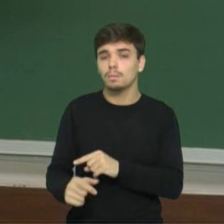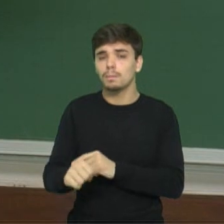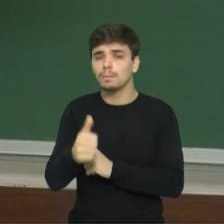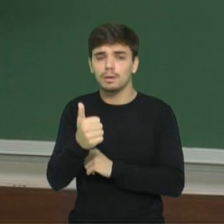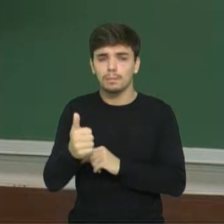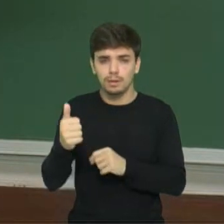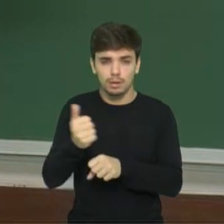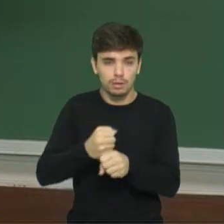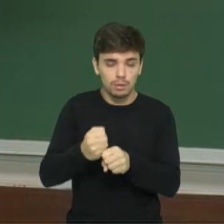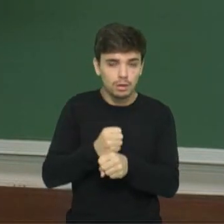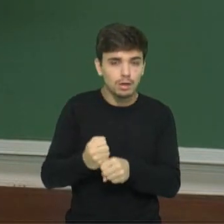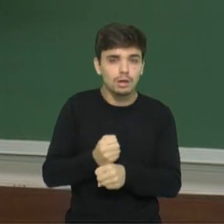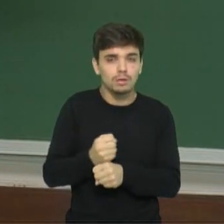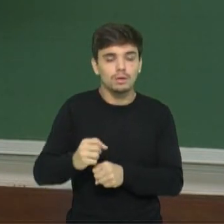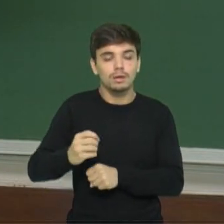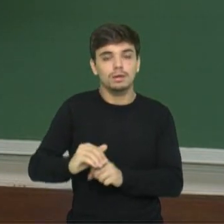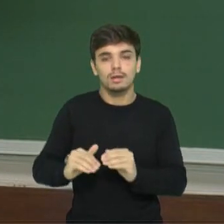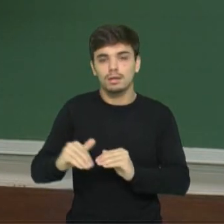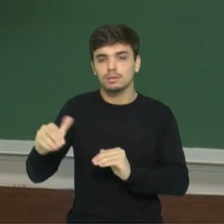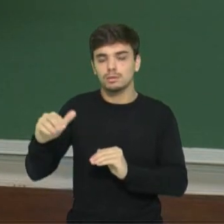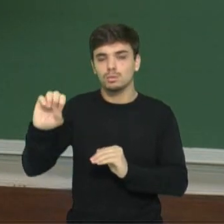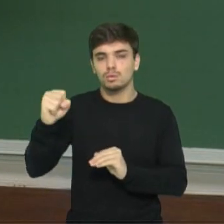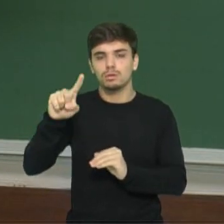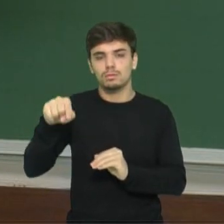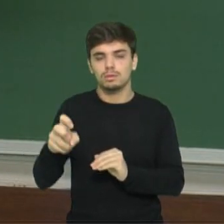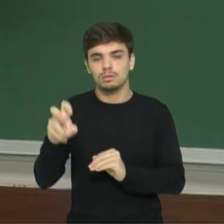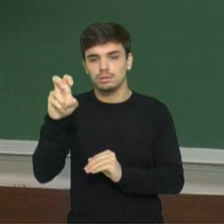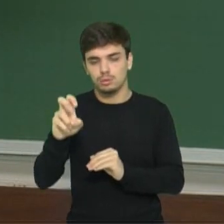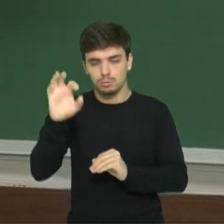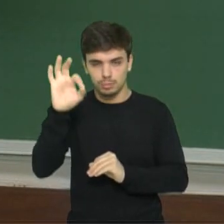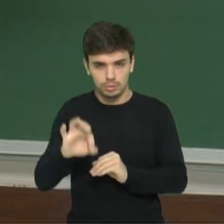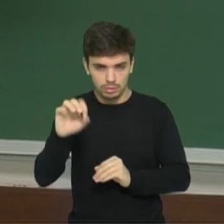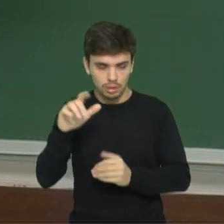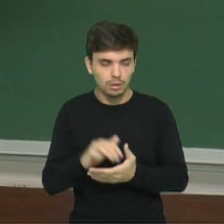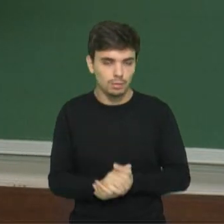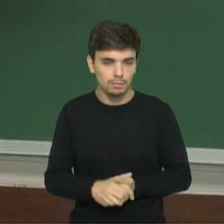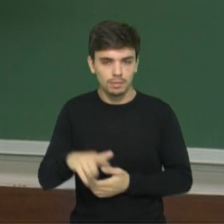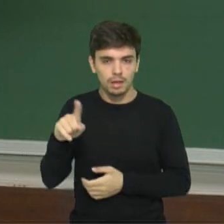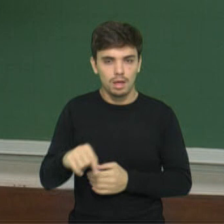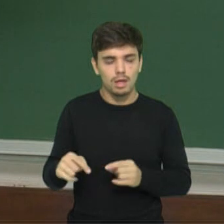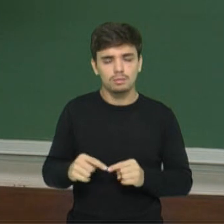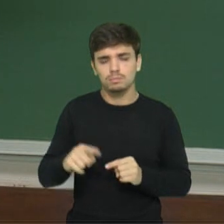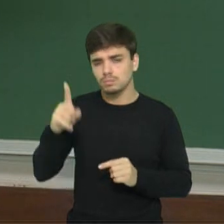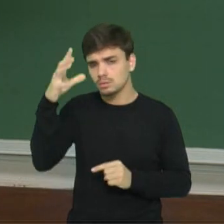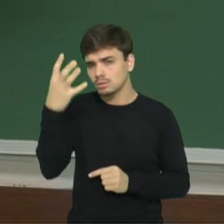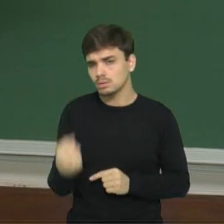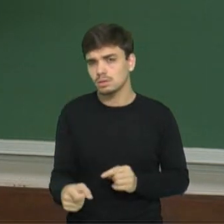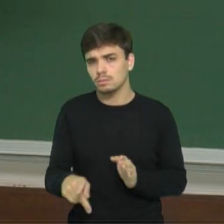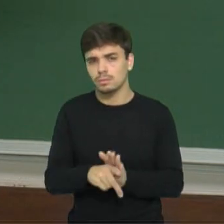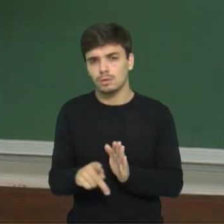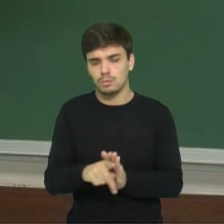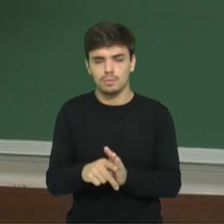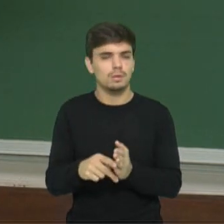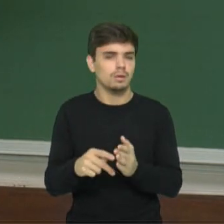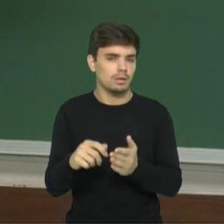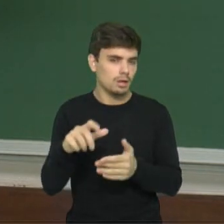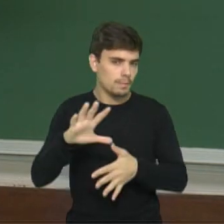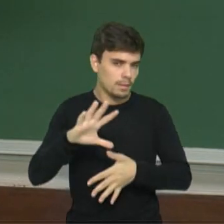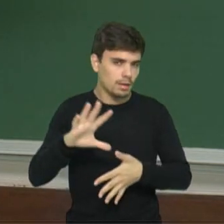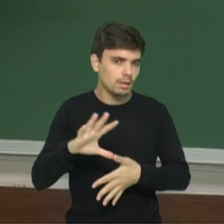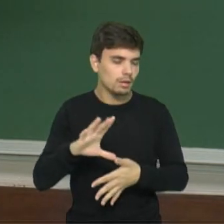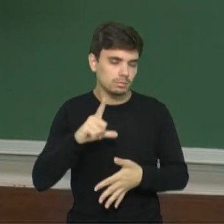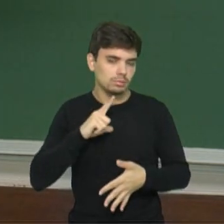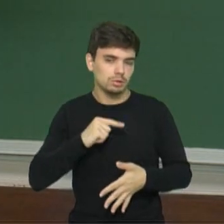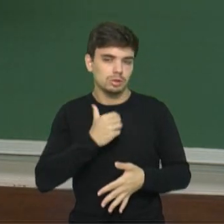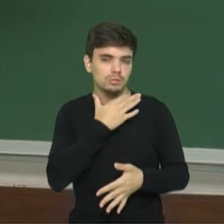cresceu 8,5%, que é um crescimento considerável para a América na década de 70, que passava por essa crise econômica.